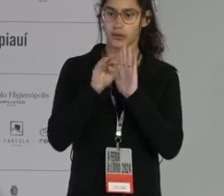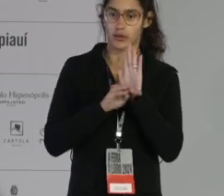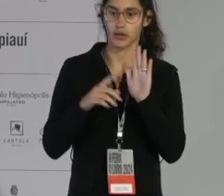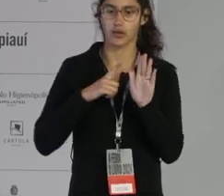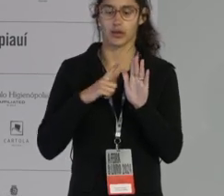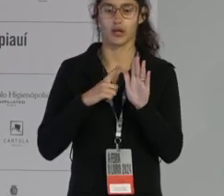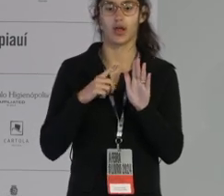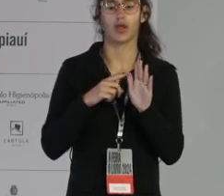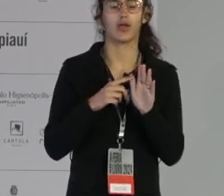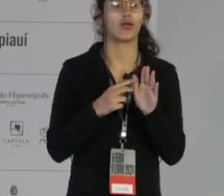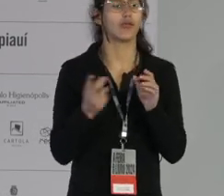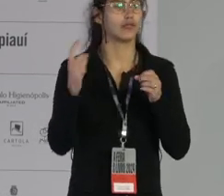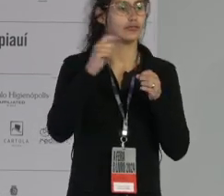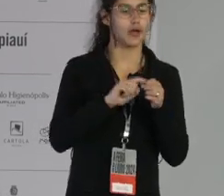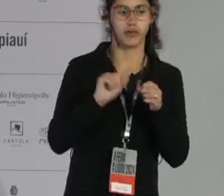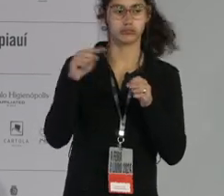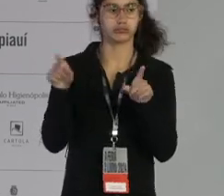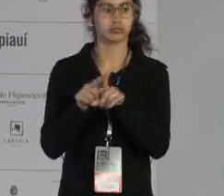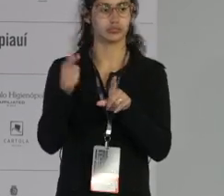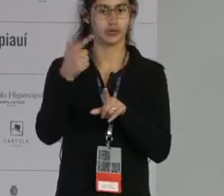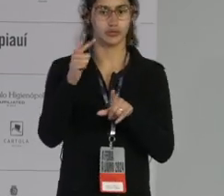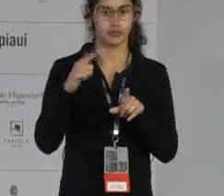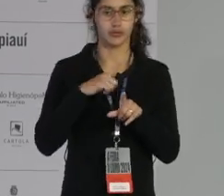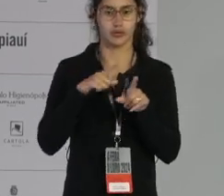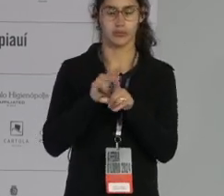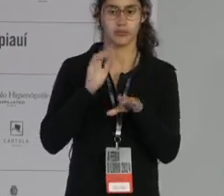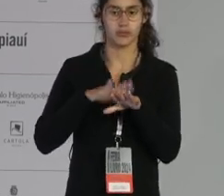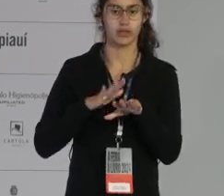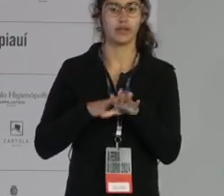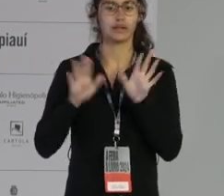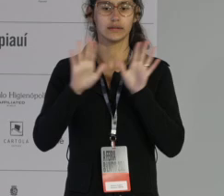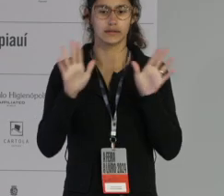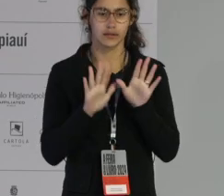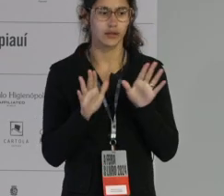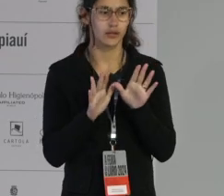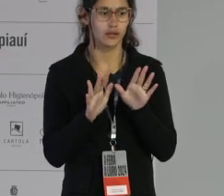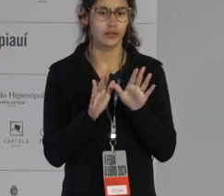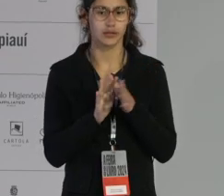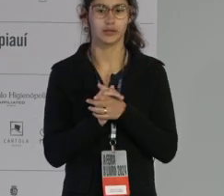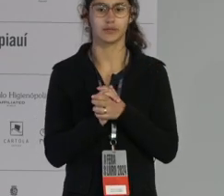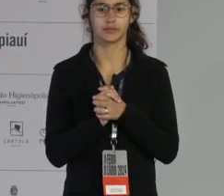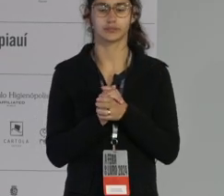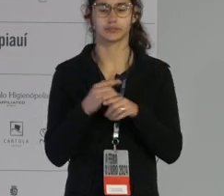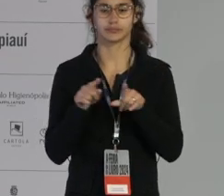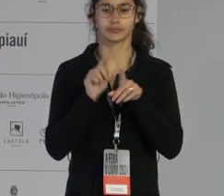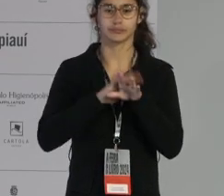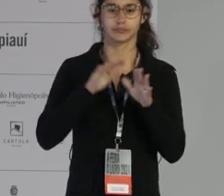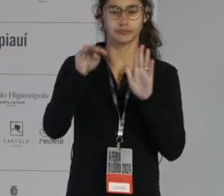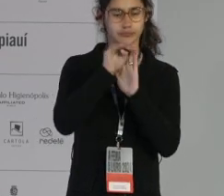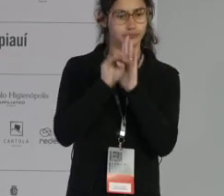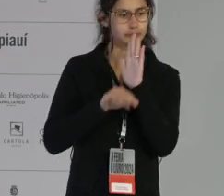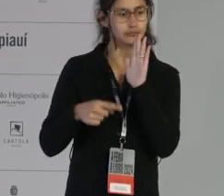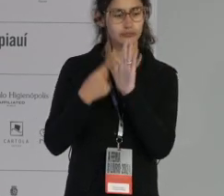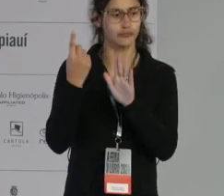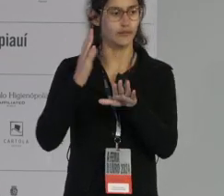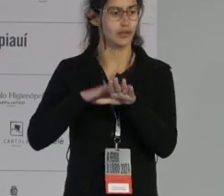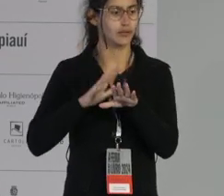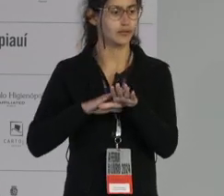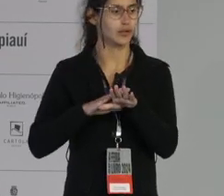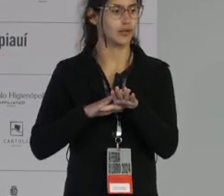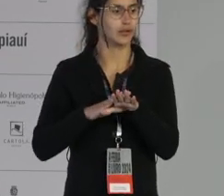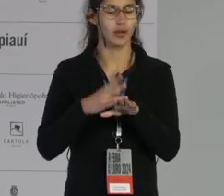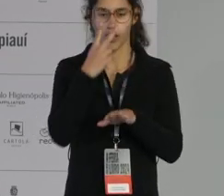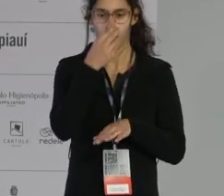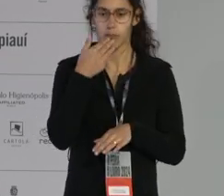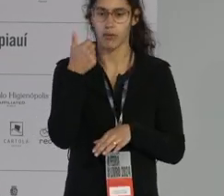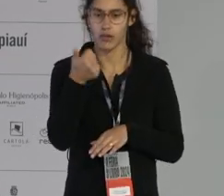de vai e volta com o editor, quando eu voltei, ele falou assim, não, eu falei com outras pessoas, acho que aquela ordem primeira que você fez é